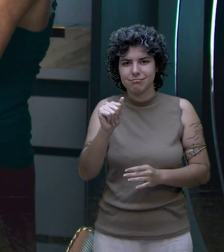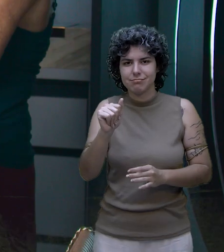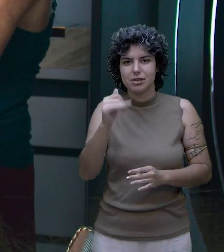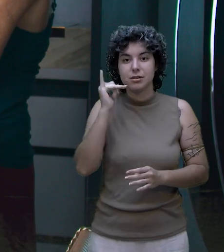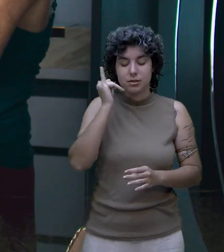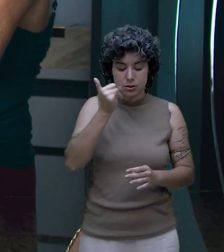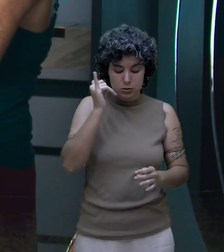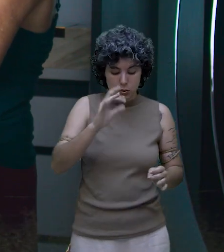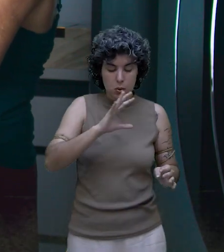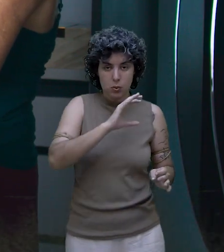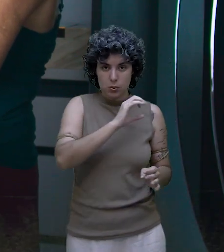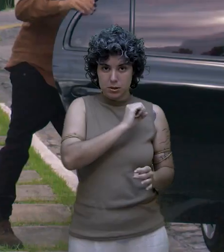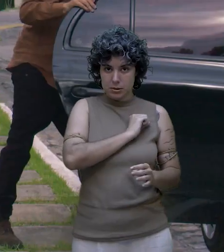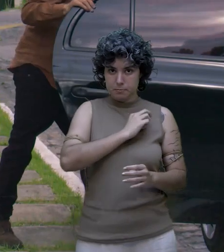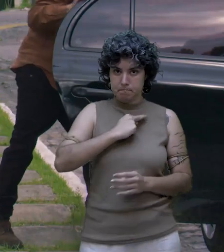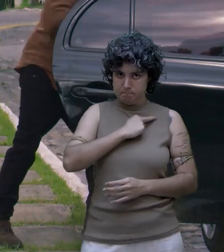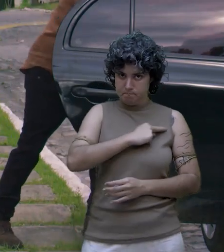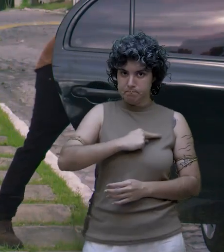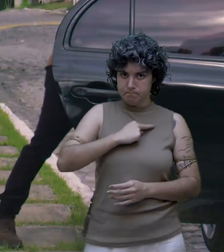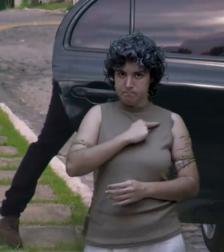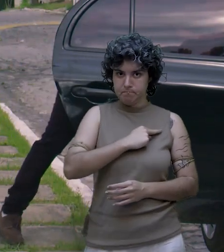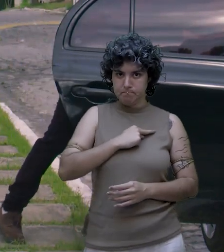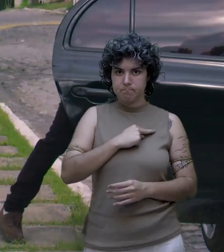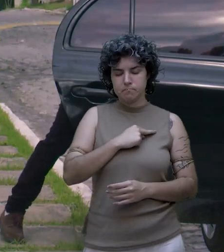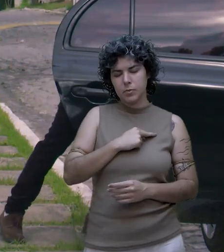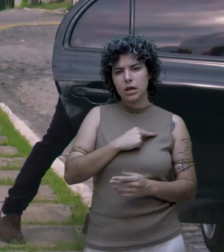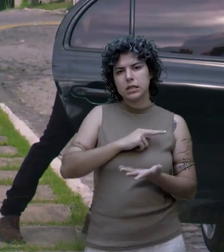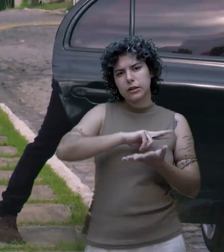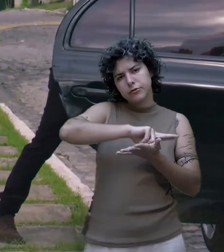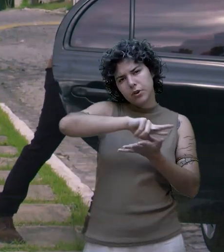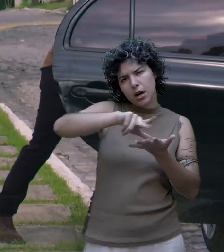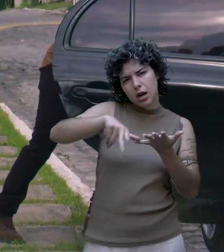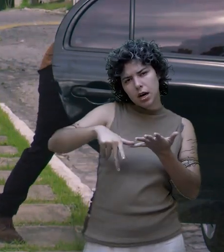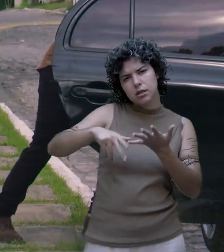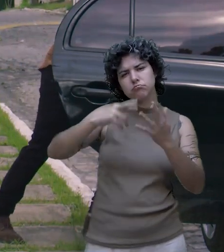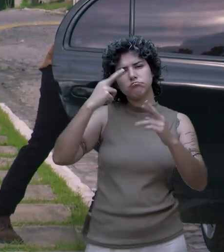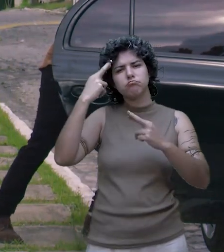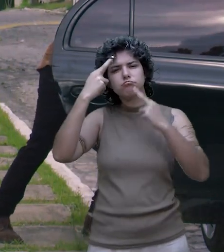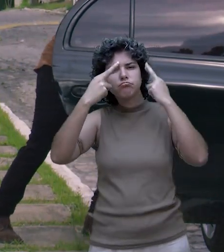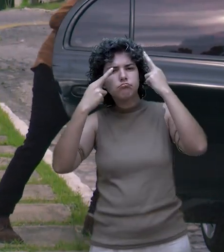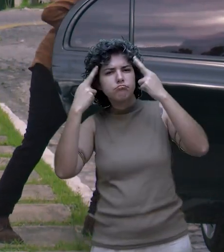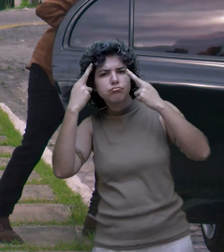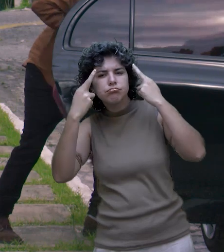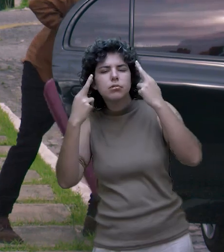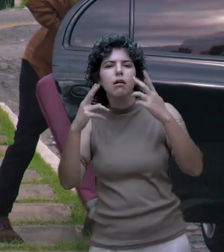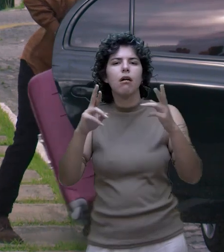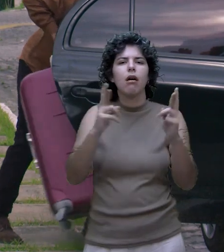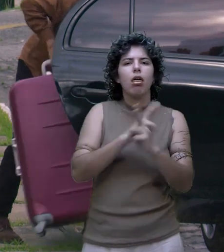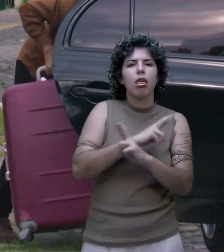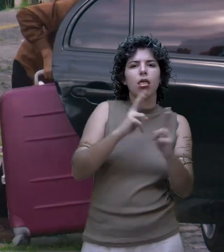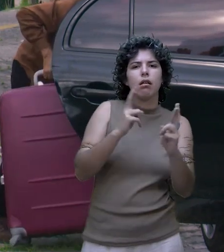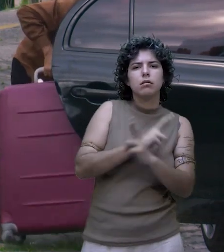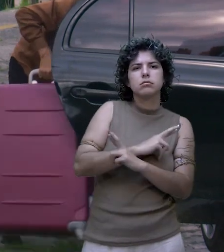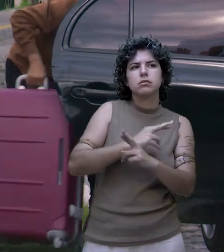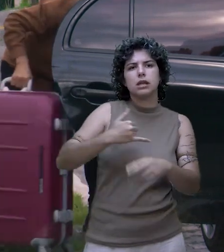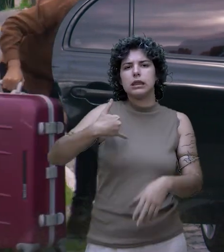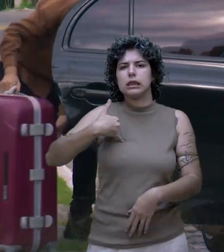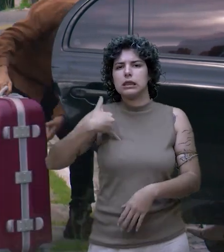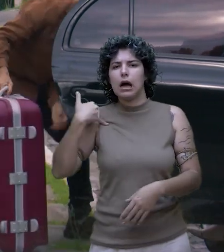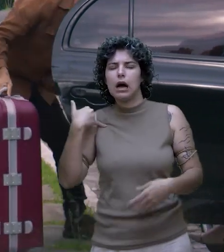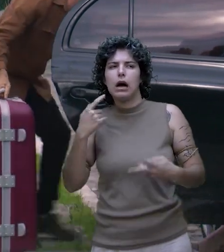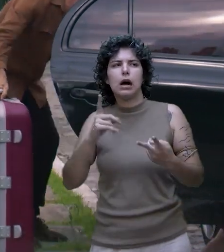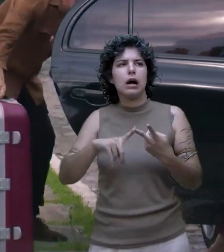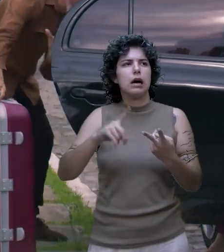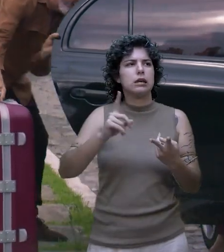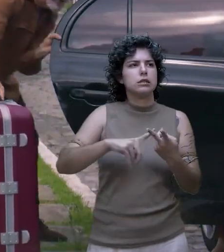que traz várias reflexões dentro do filme, da narrativa, né, do preconceito social, do etarismo, do tempo